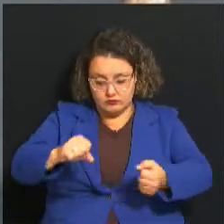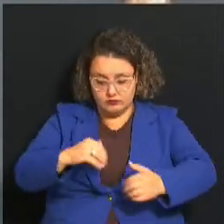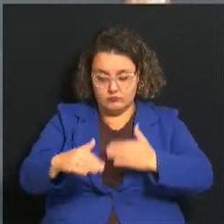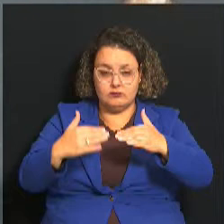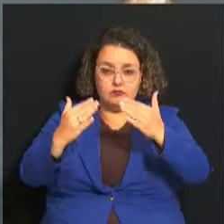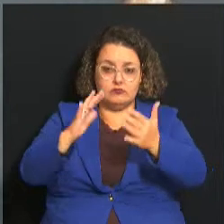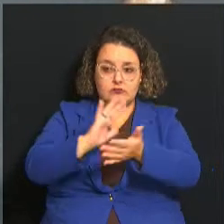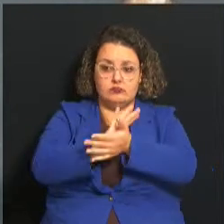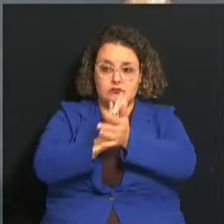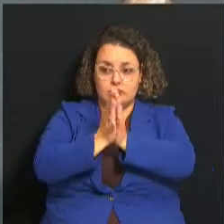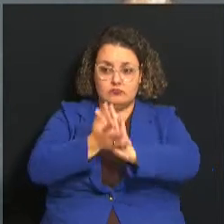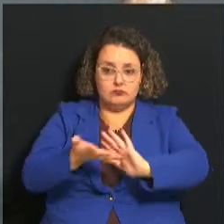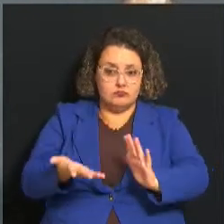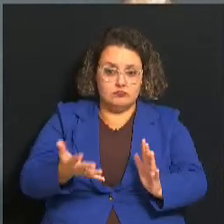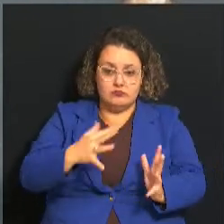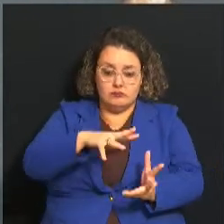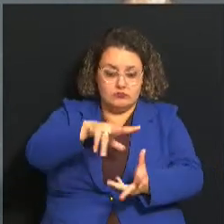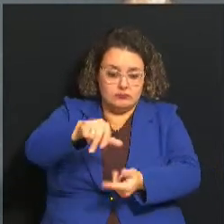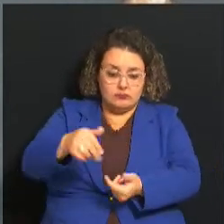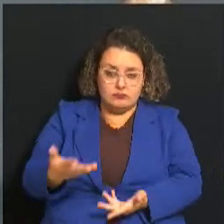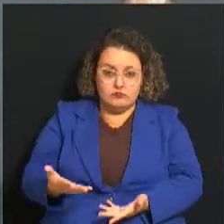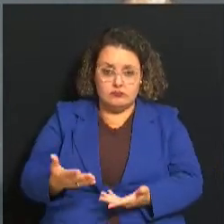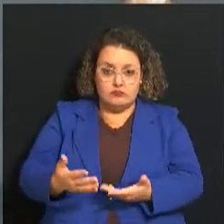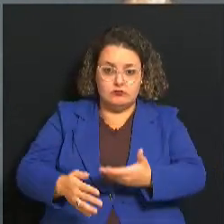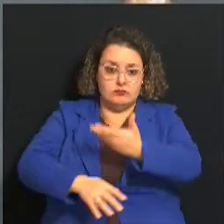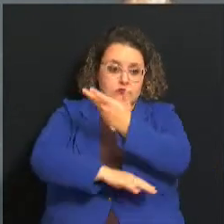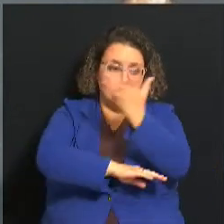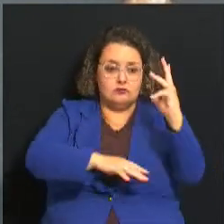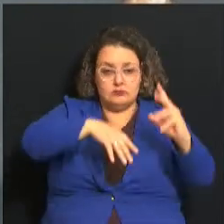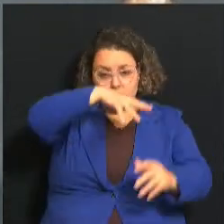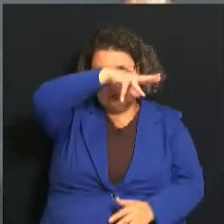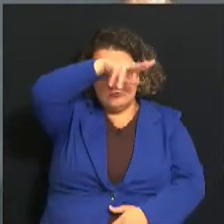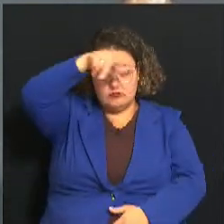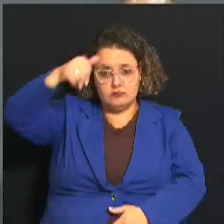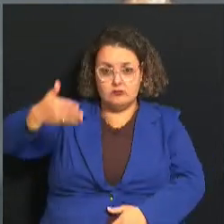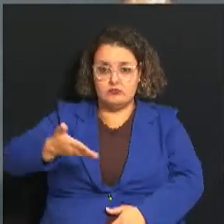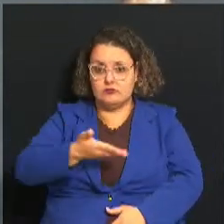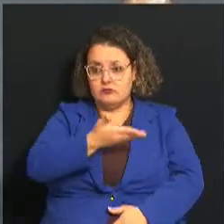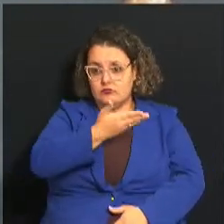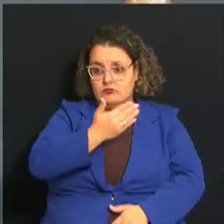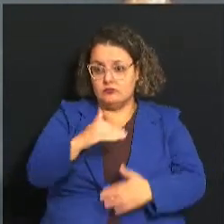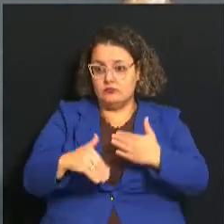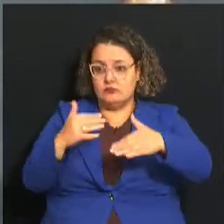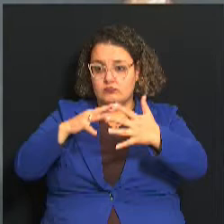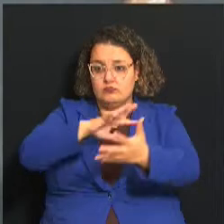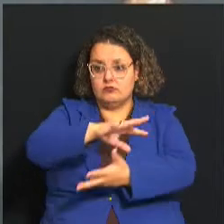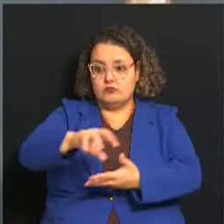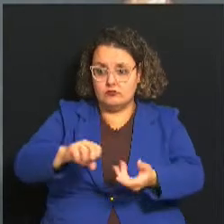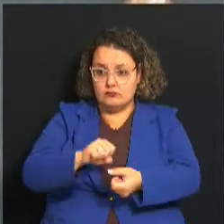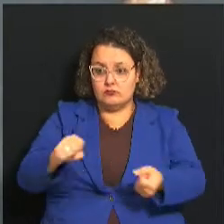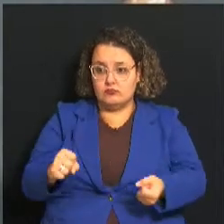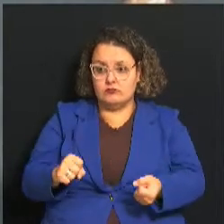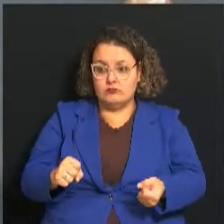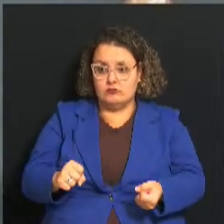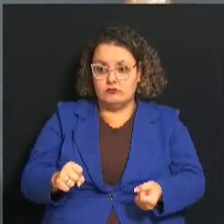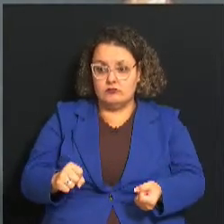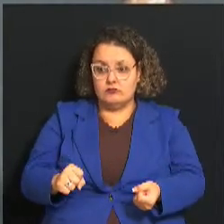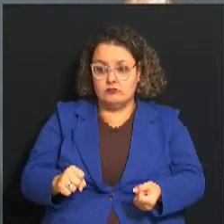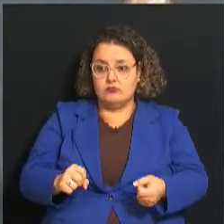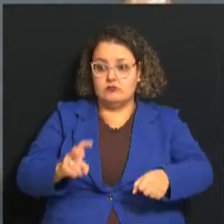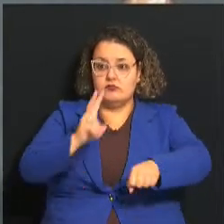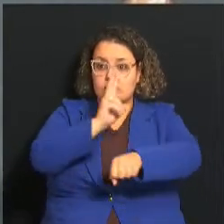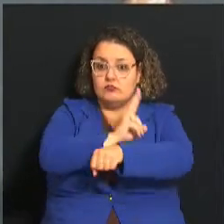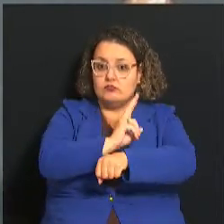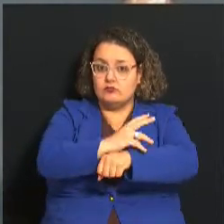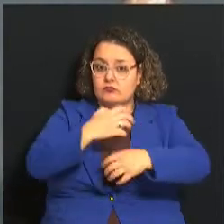planeta também. A Amazonas, por exemplo, nunca poderia ter um desenvolvimento sustentável. Ela tem que ser preservada da